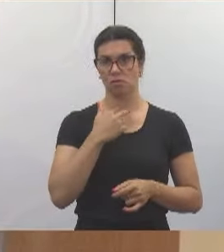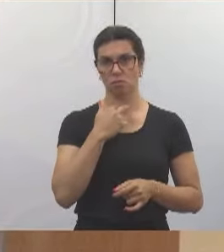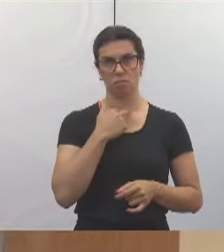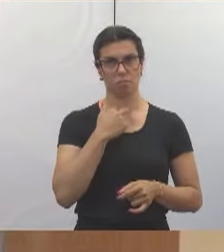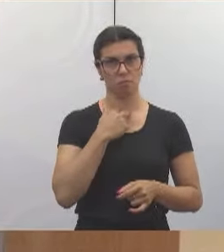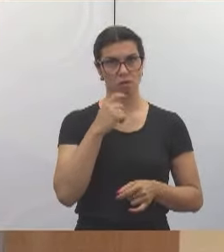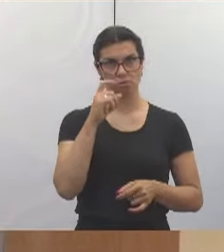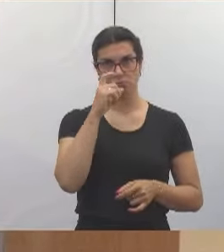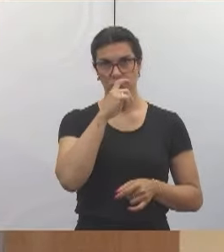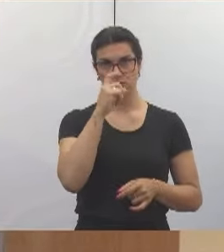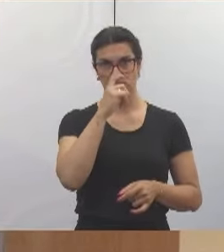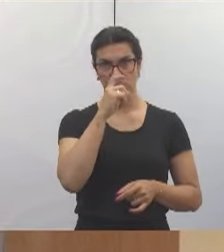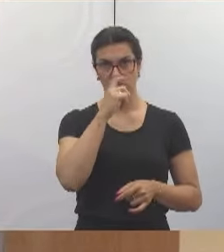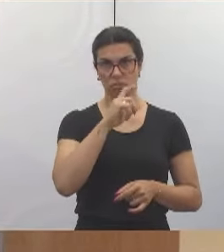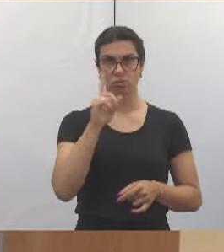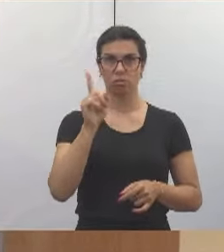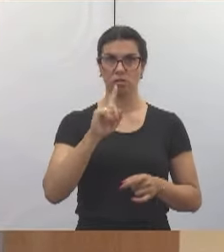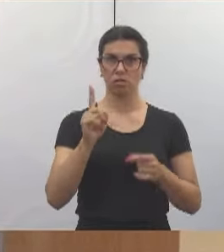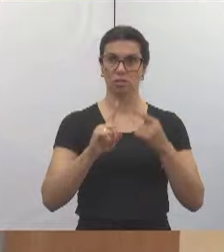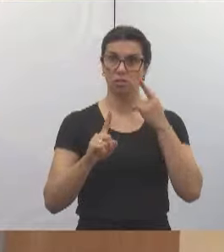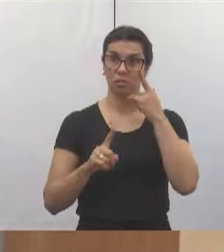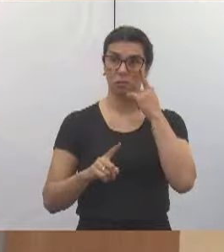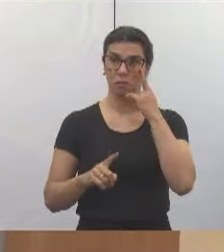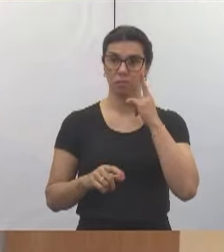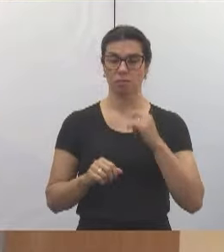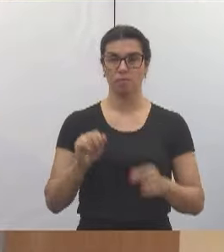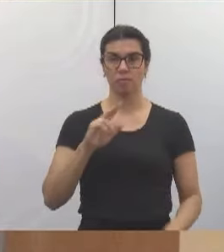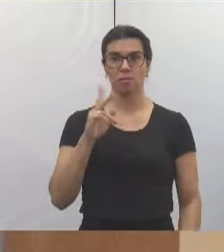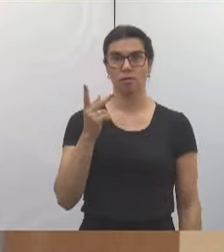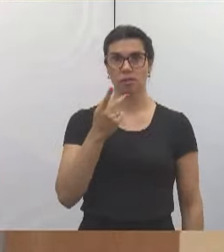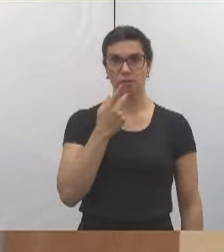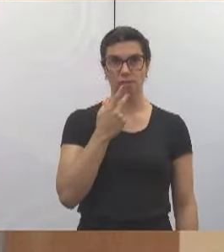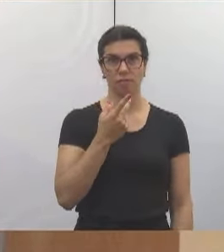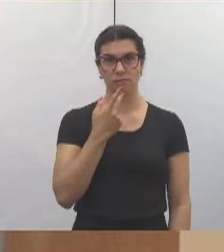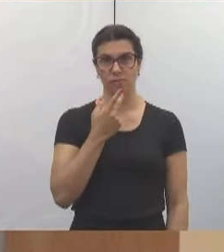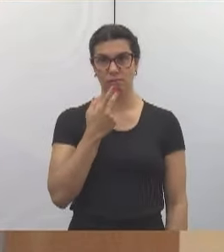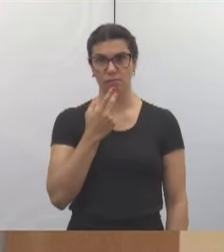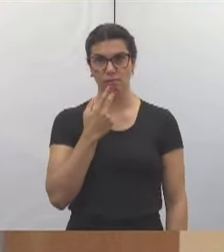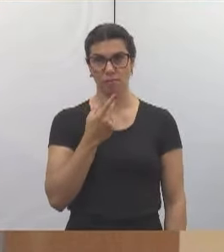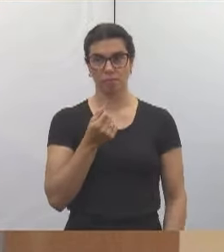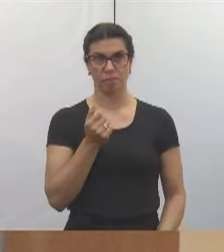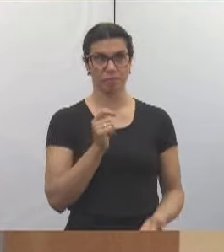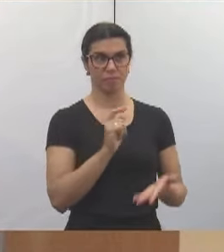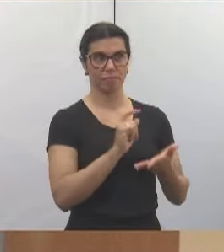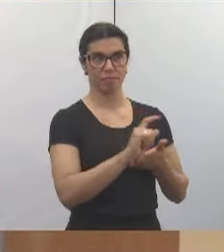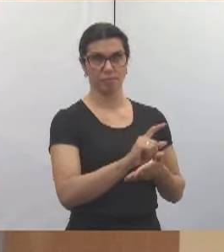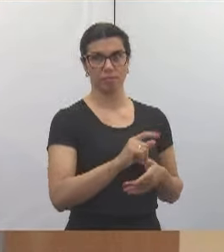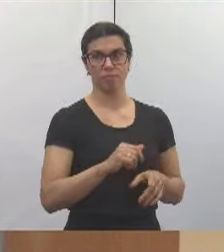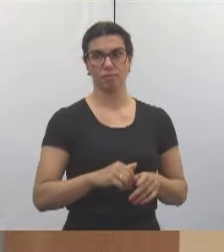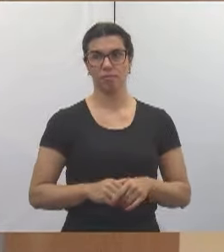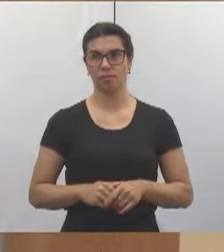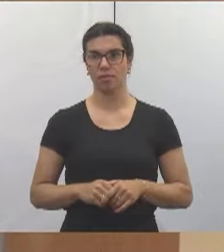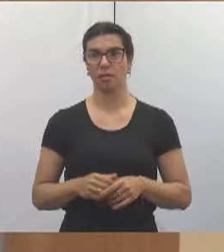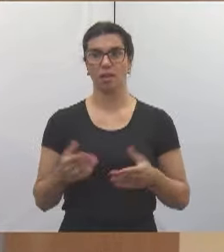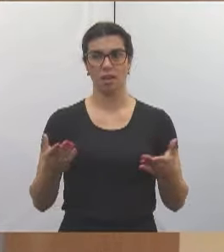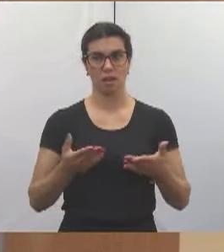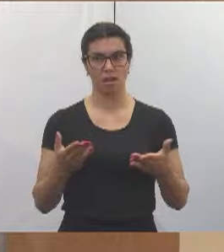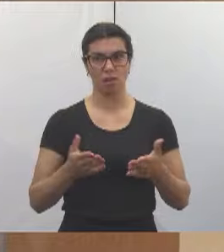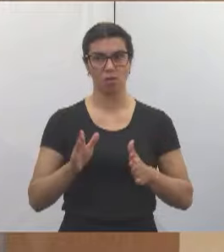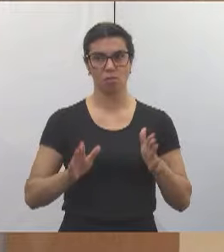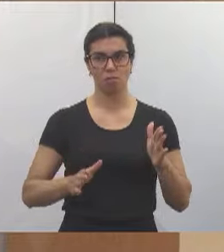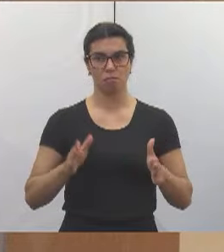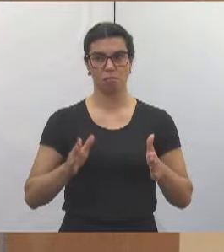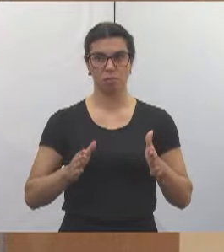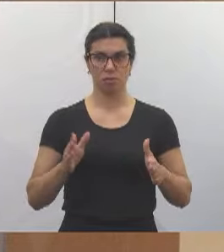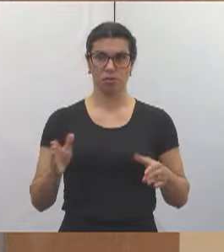Valmir, o Hernandes está falando que foi ele. Eu não posso dar coisa para ninguém, porque agora é época da eleição também, não